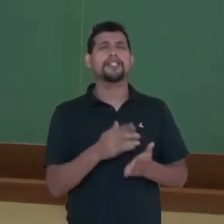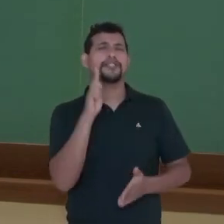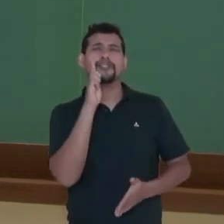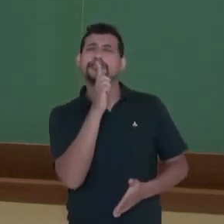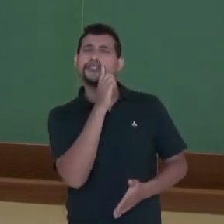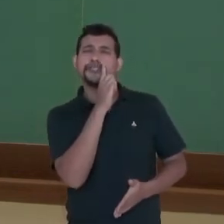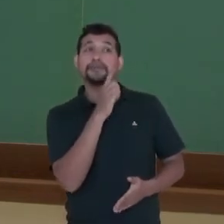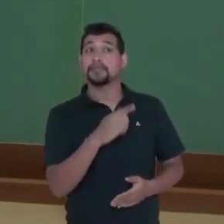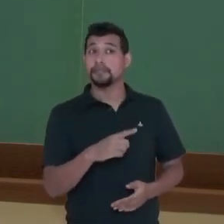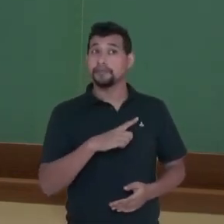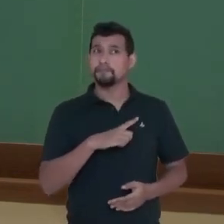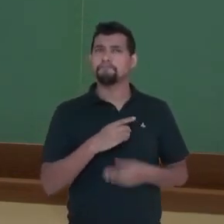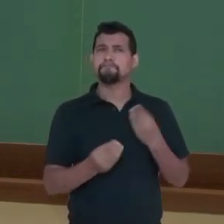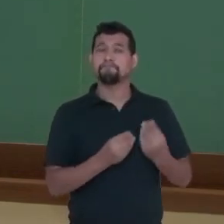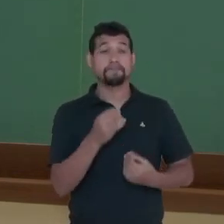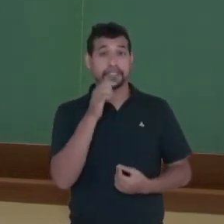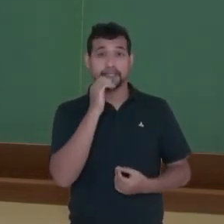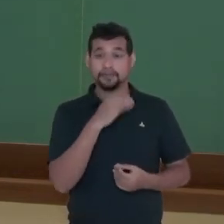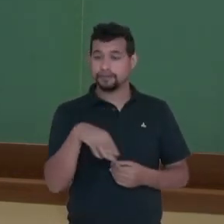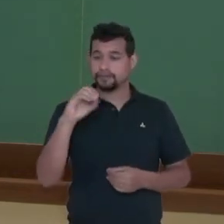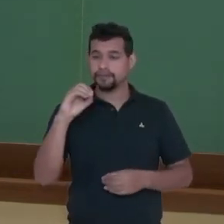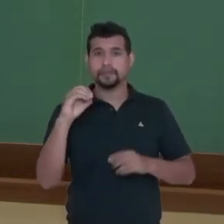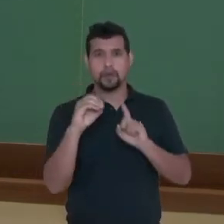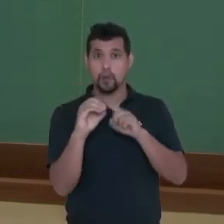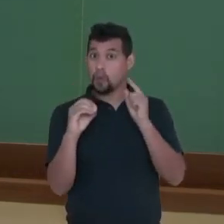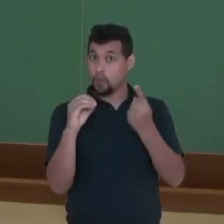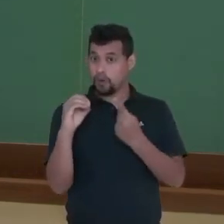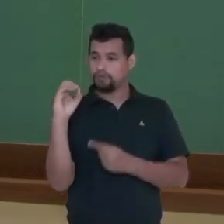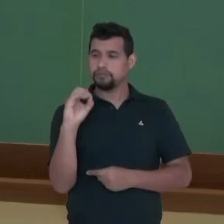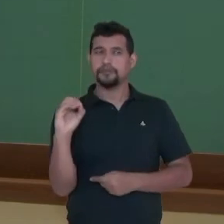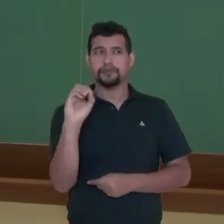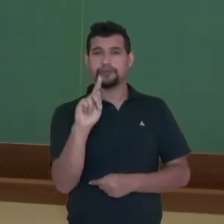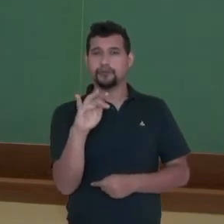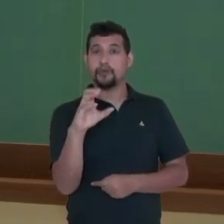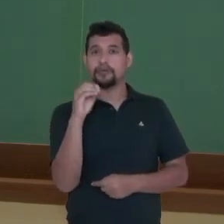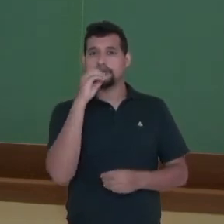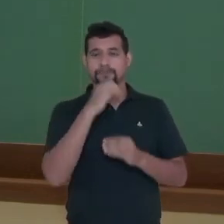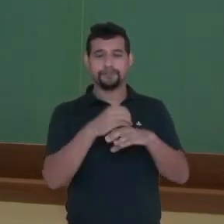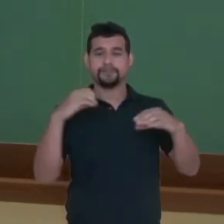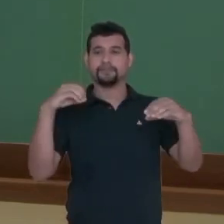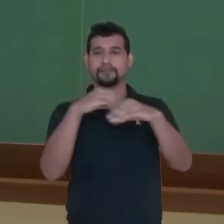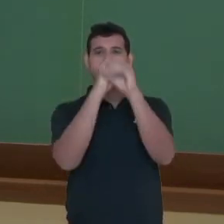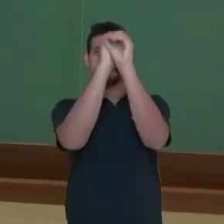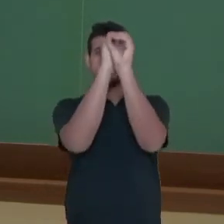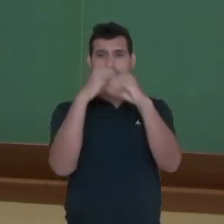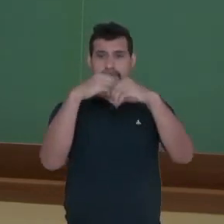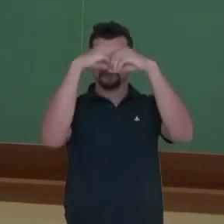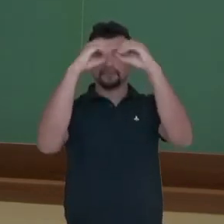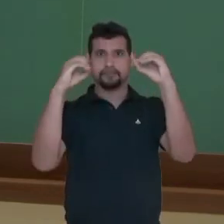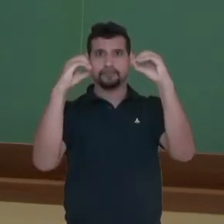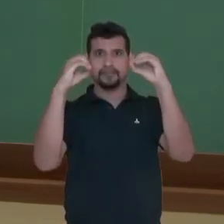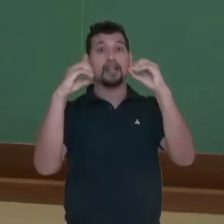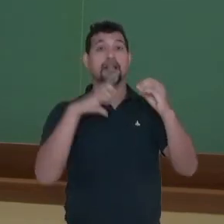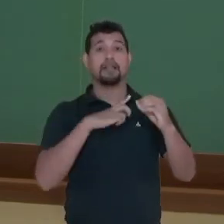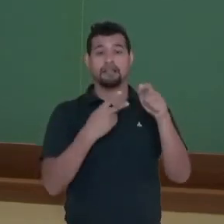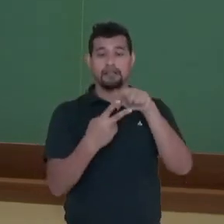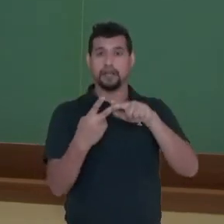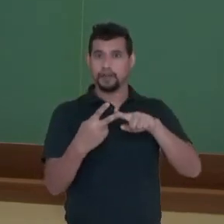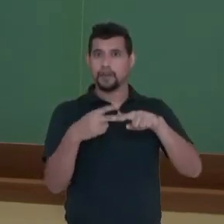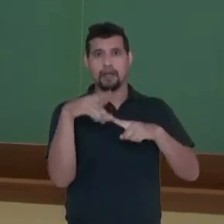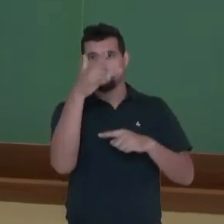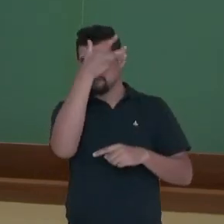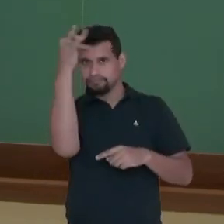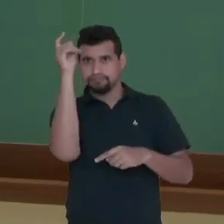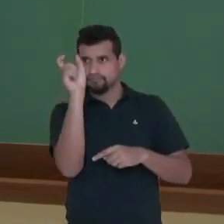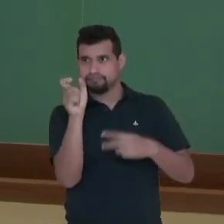gêmeos monozigóticos, quando eu tenho um único zigoto e ele se dividiu e eles se separaram, formaram dois indivíduos, esses